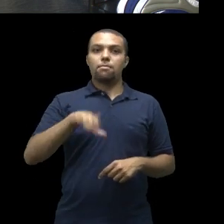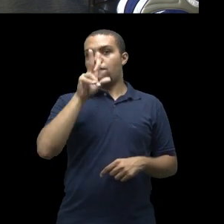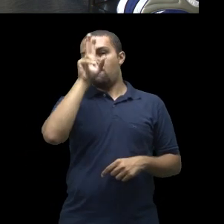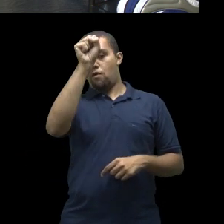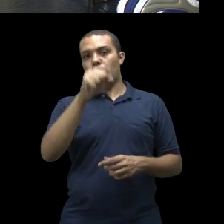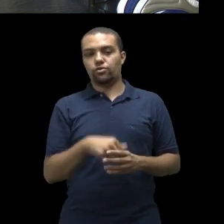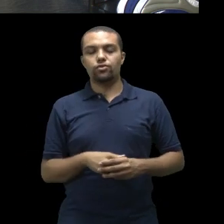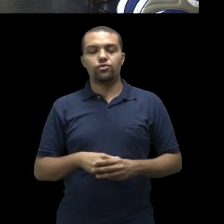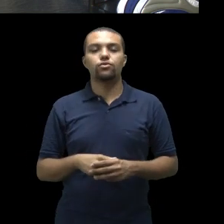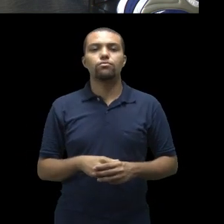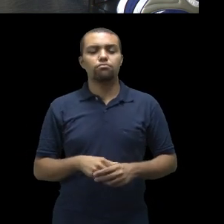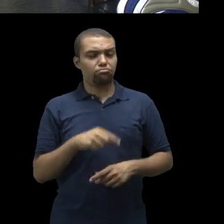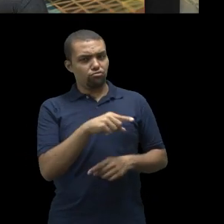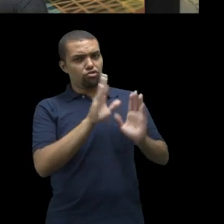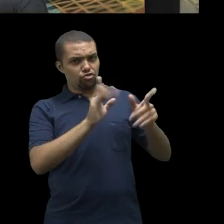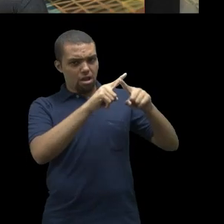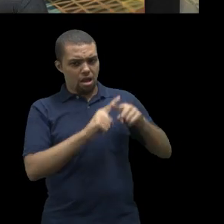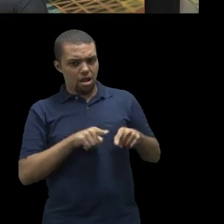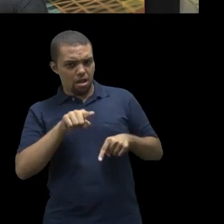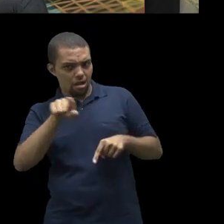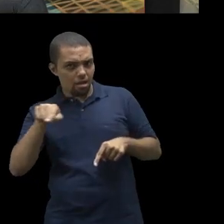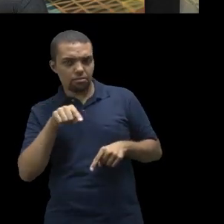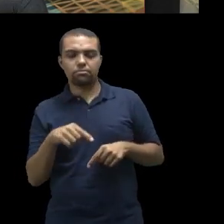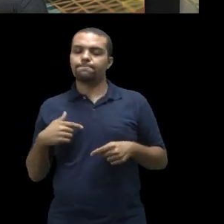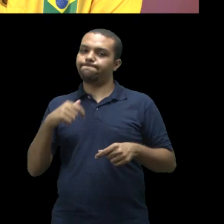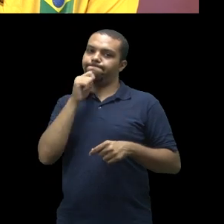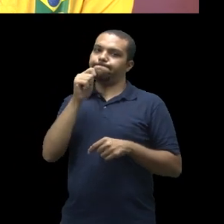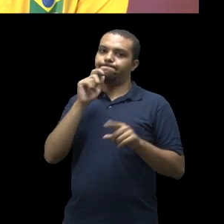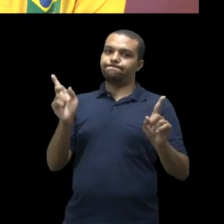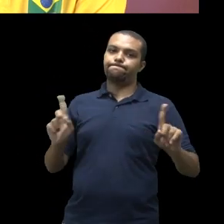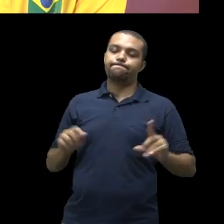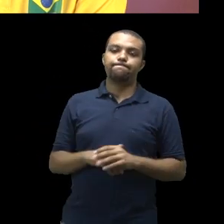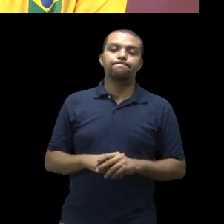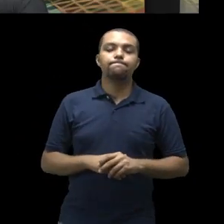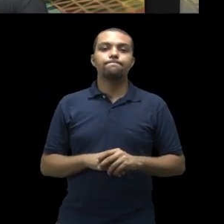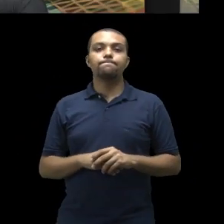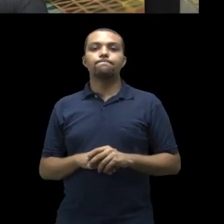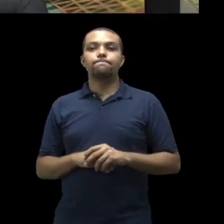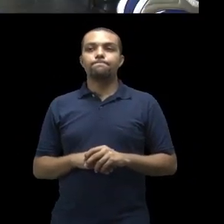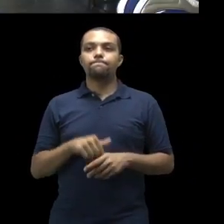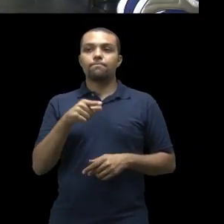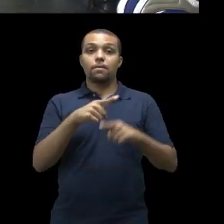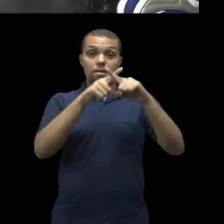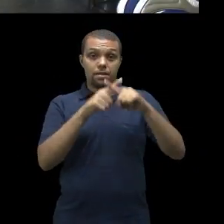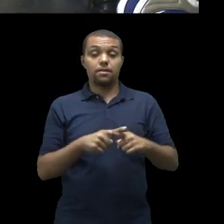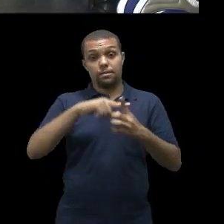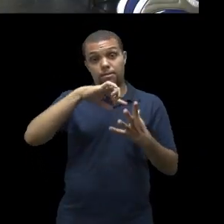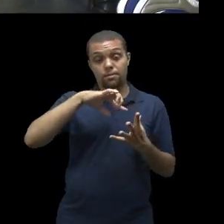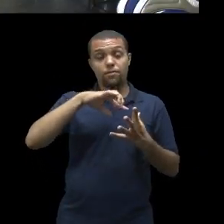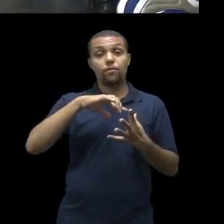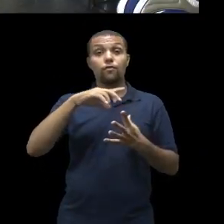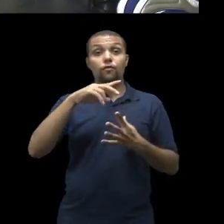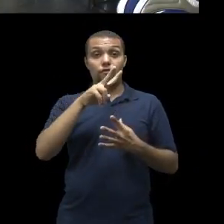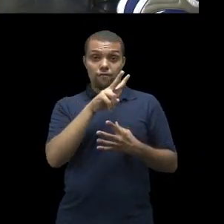uhum, os mais fortes. E você já competiu com algum deles? Não. Não? Uhum. Esses torneios